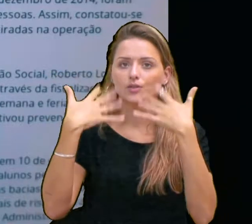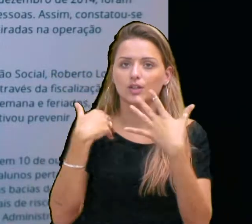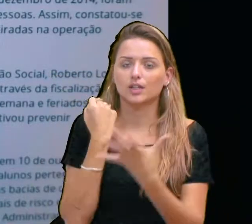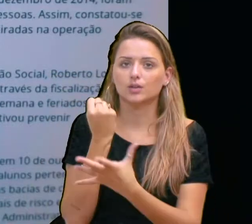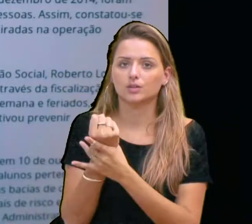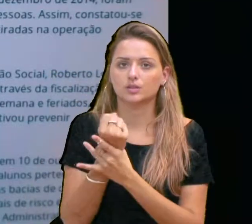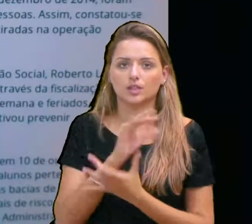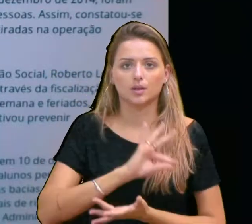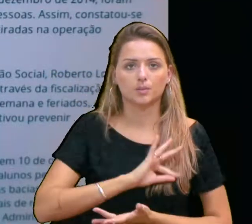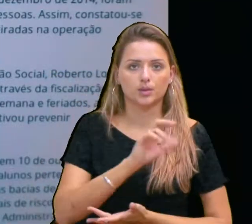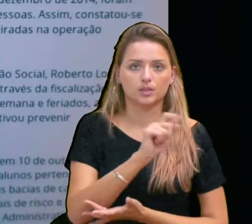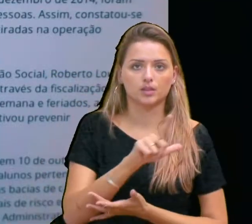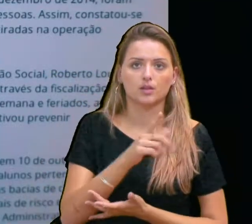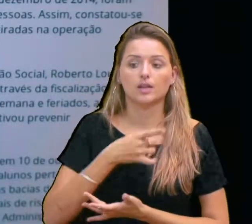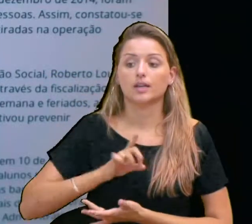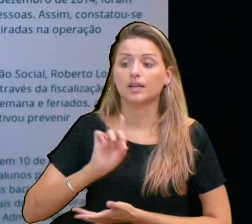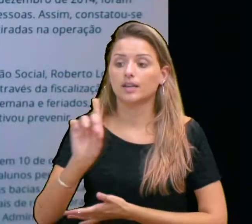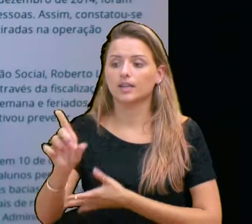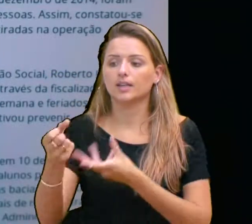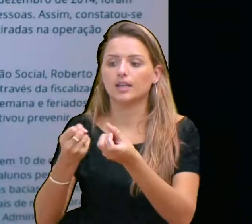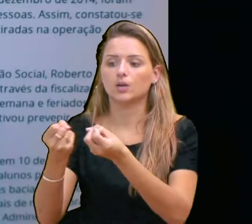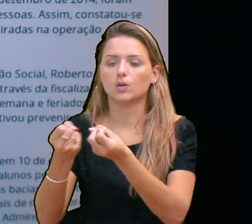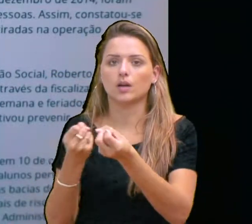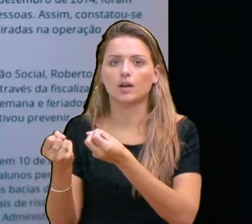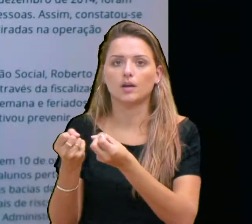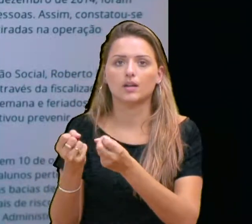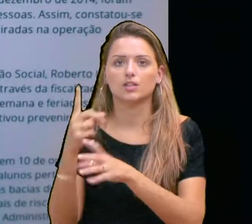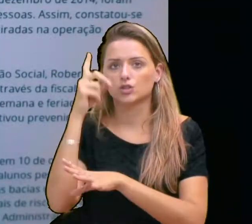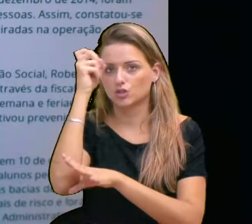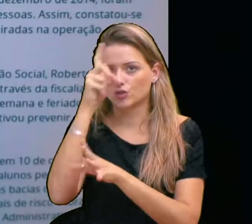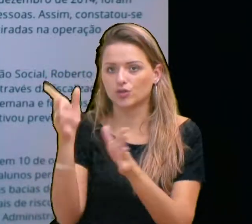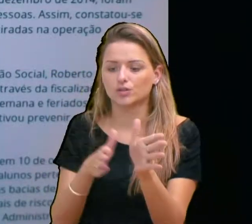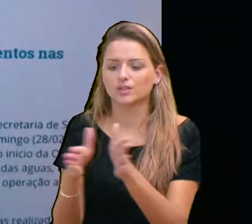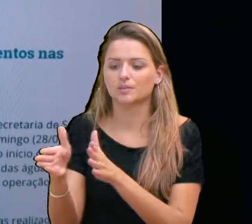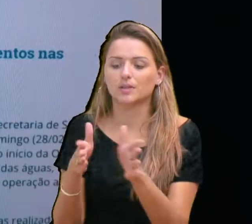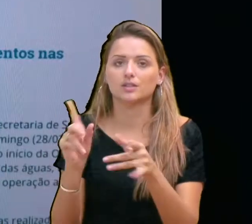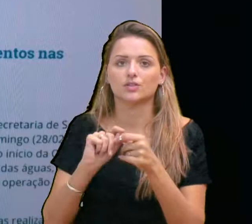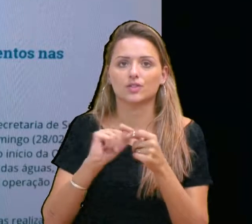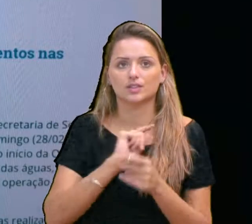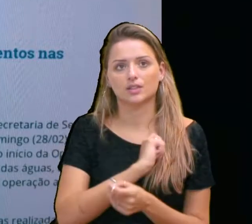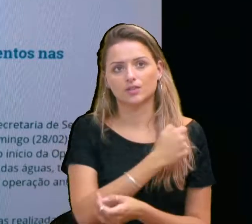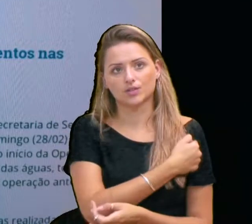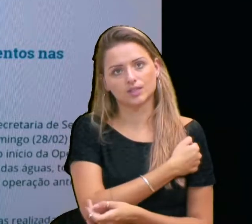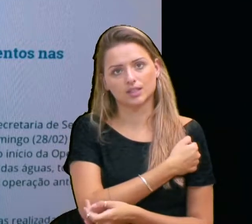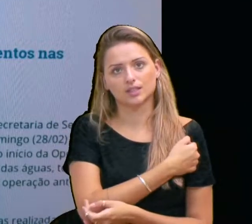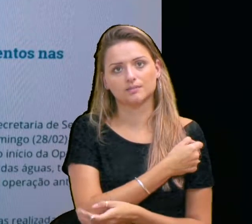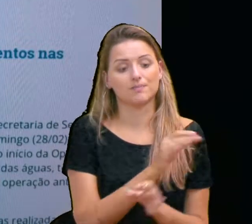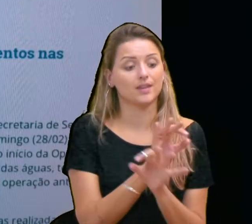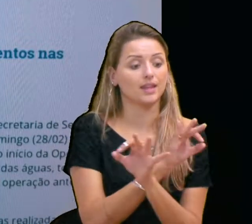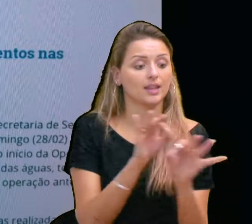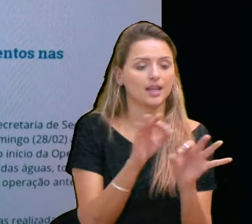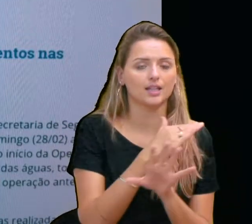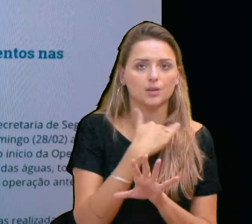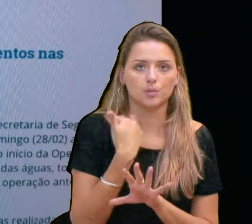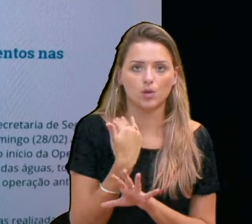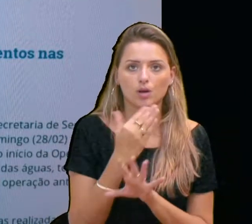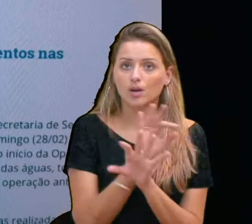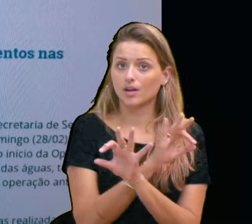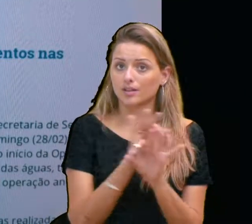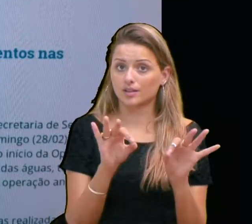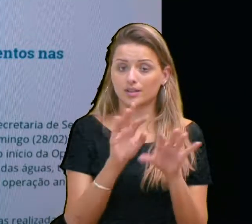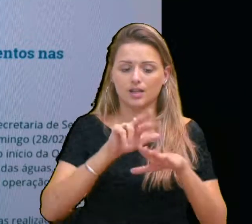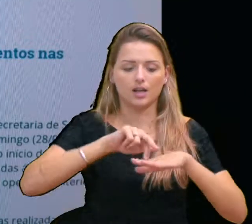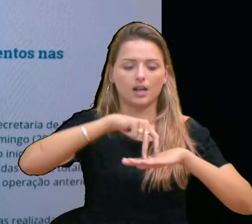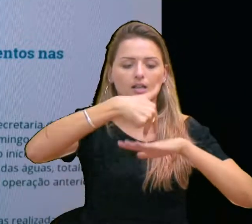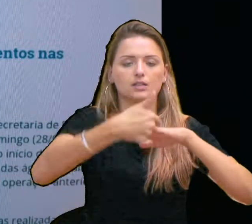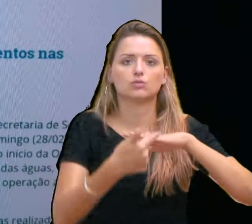Municipal pegavam a Pajero para ir nos locais de difícil acesso e fiscalizar. Está aí o resultado, nenhuma morte, nenhum afogamento.